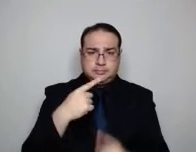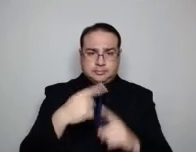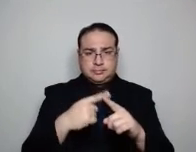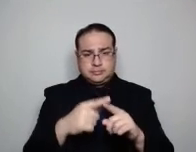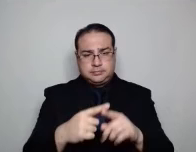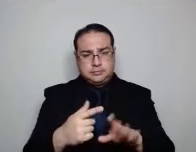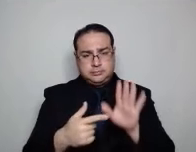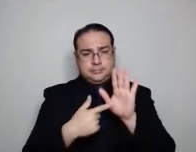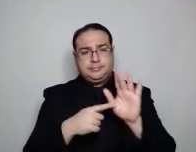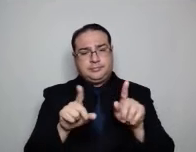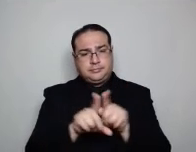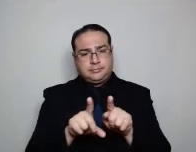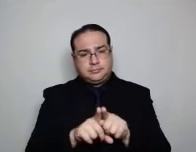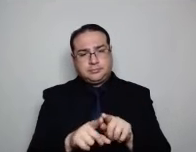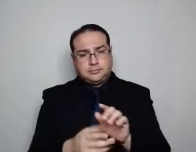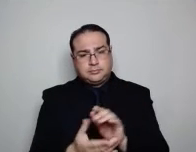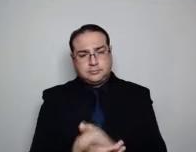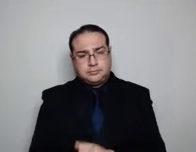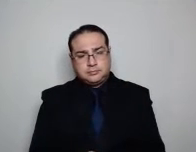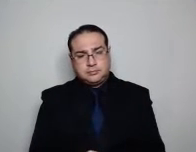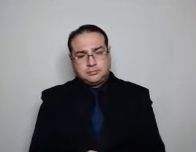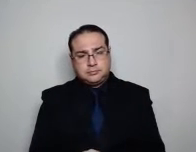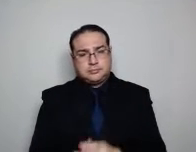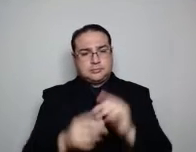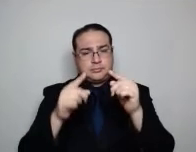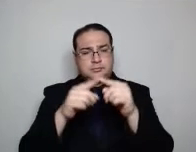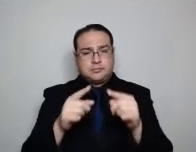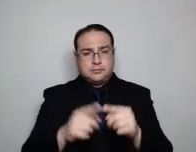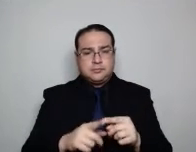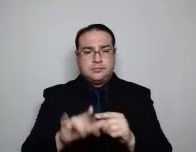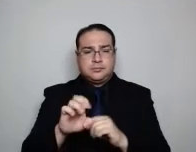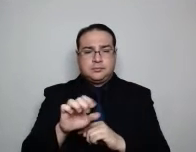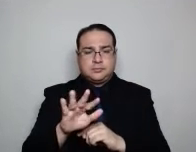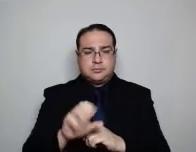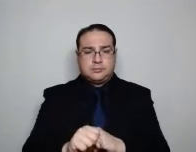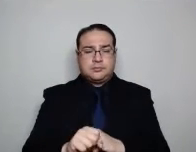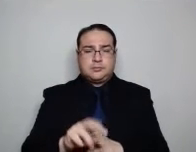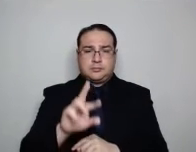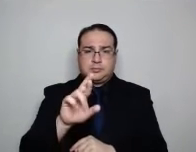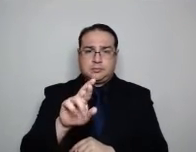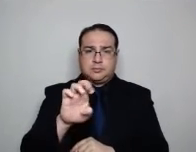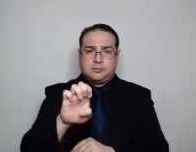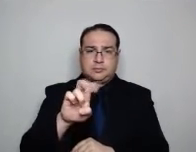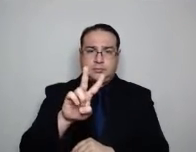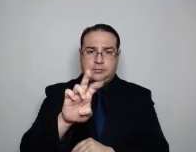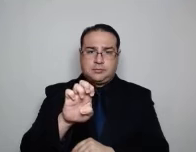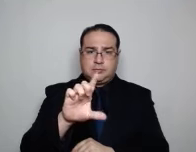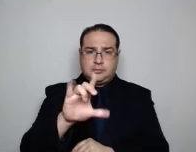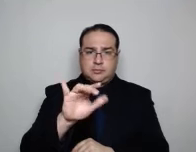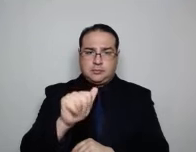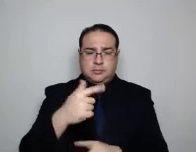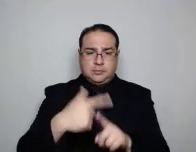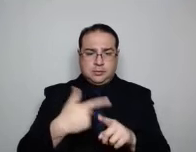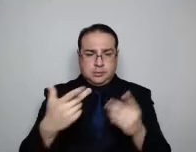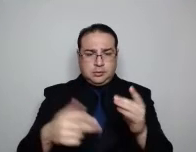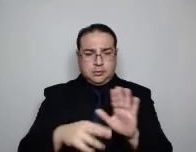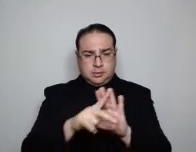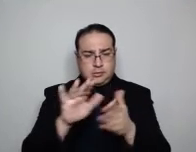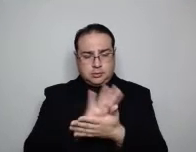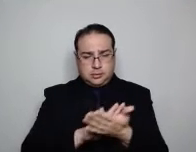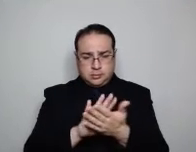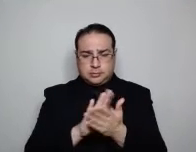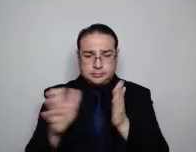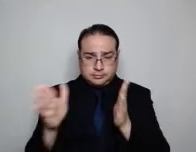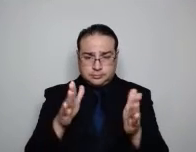revelia, porque a referida disposição legal não deixa margem de interpretação ao